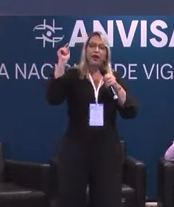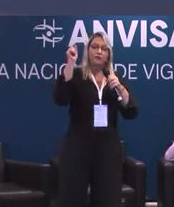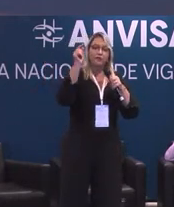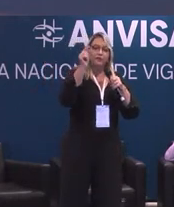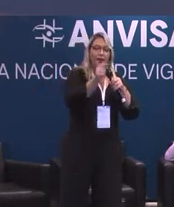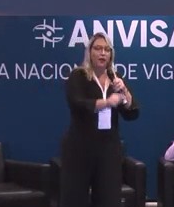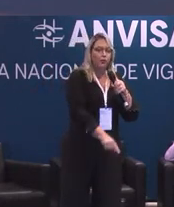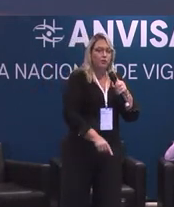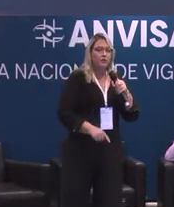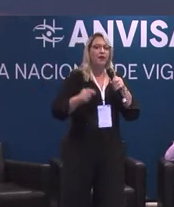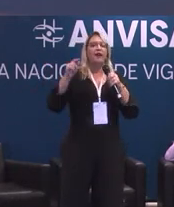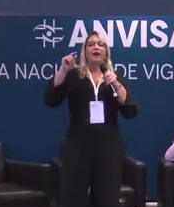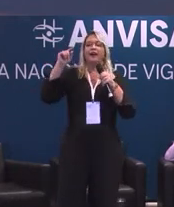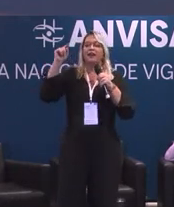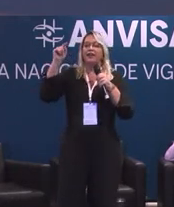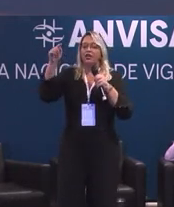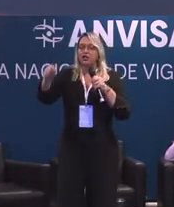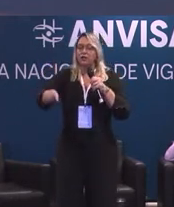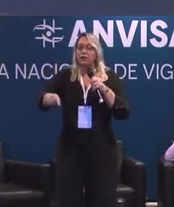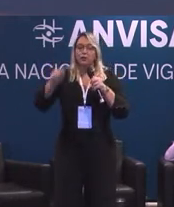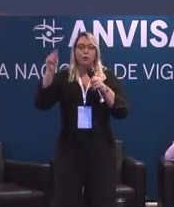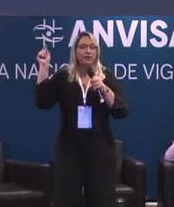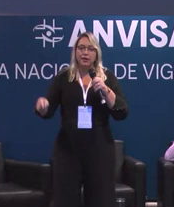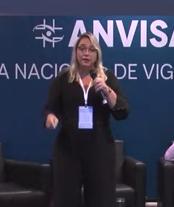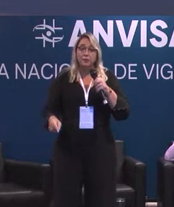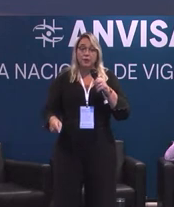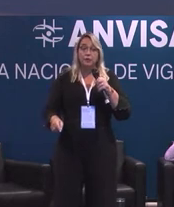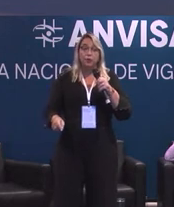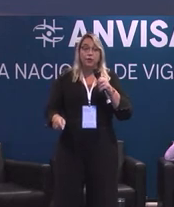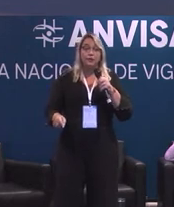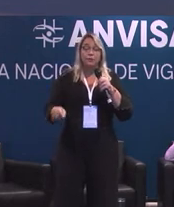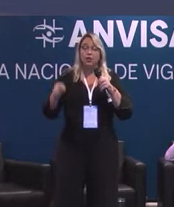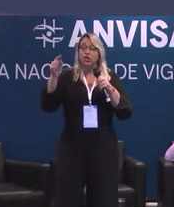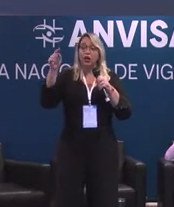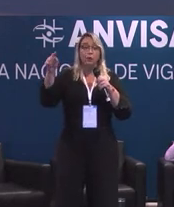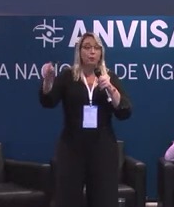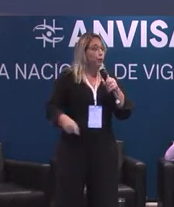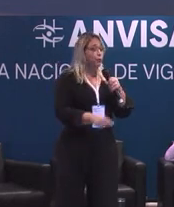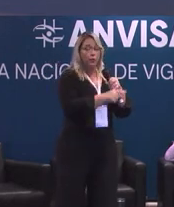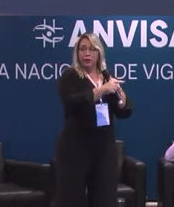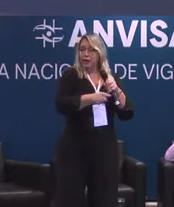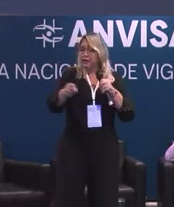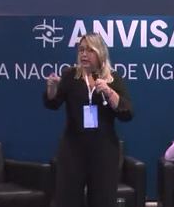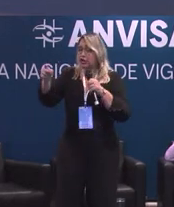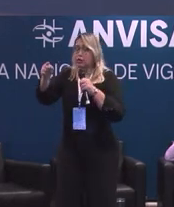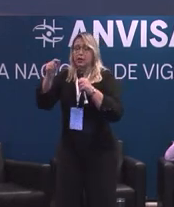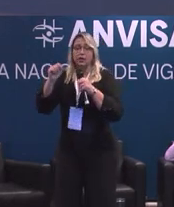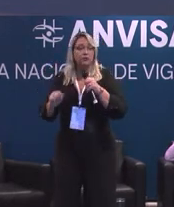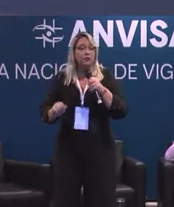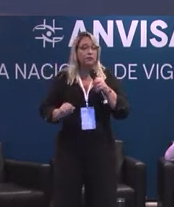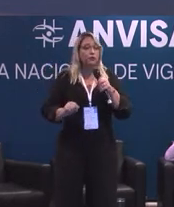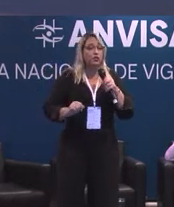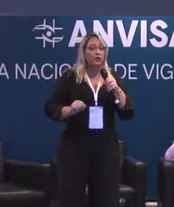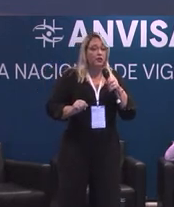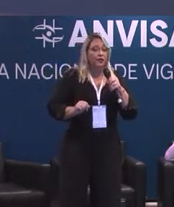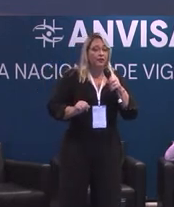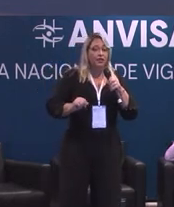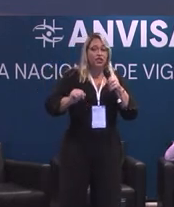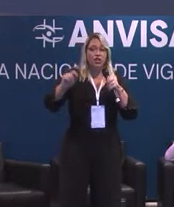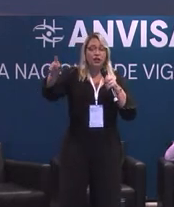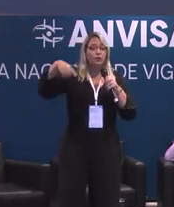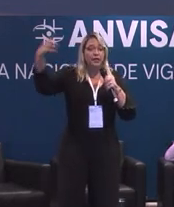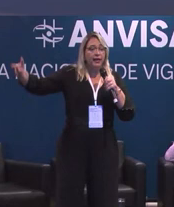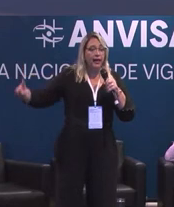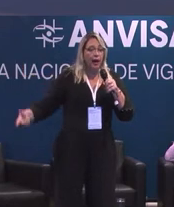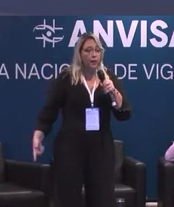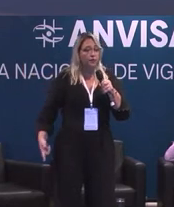os stakeholders. Aqui a gente viu quais são essas pessoas, Ministério Público, cadê ele? Juliano disse hoje, tem gente que